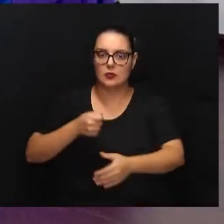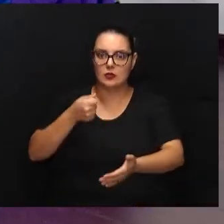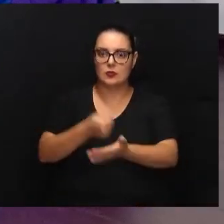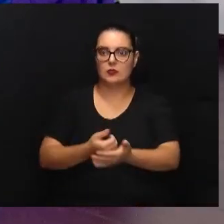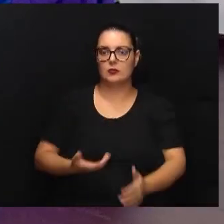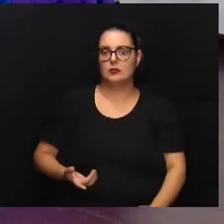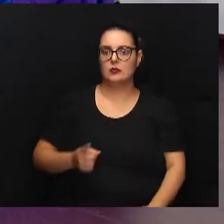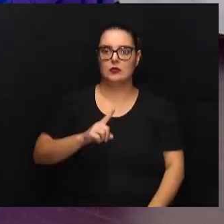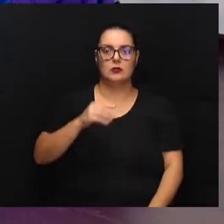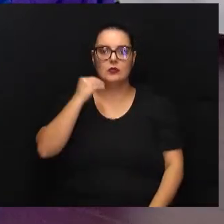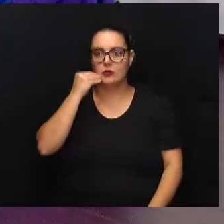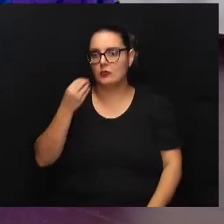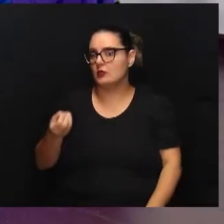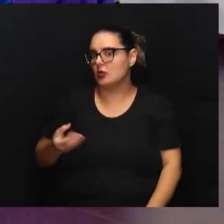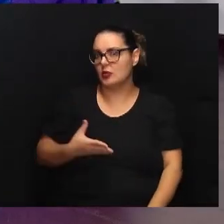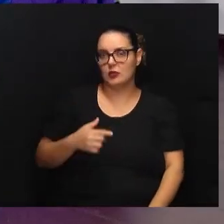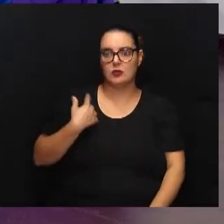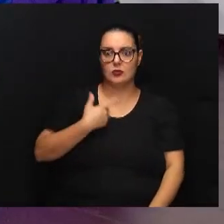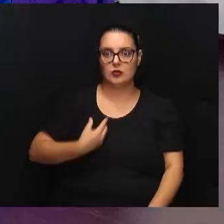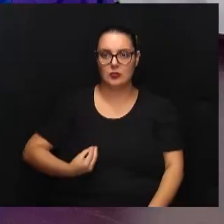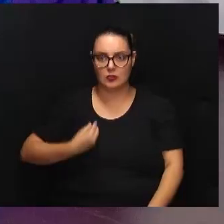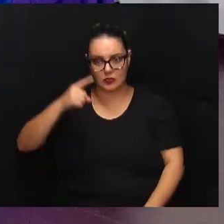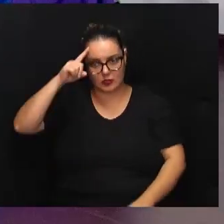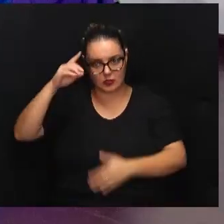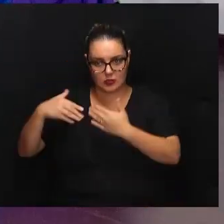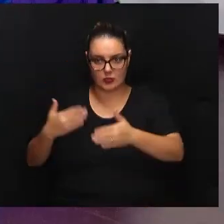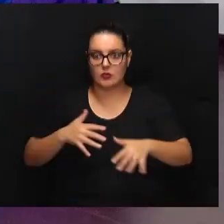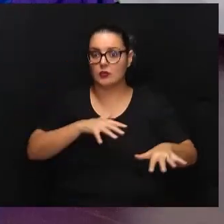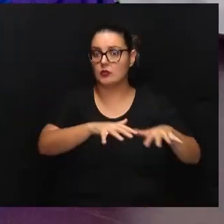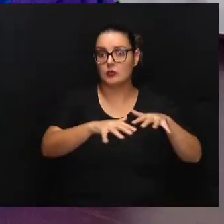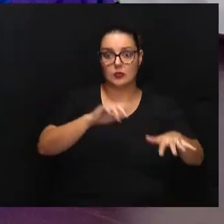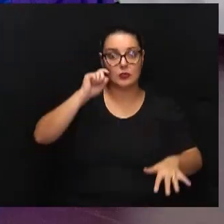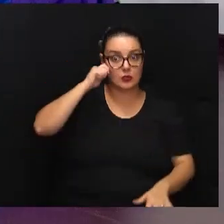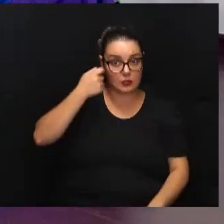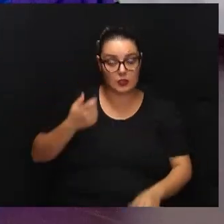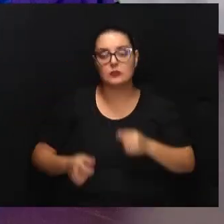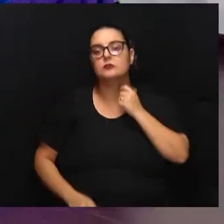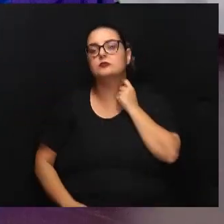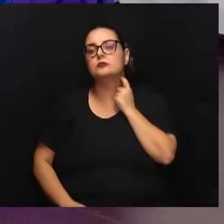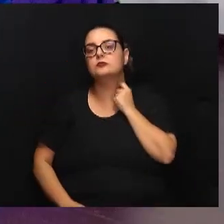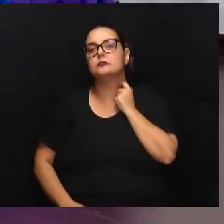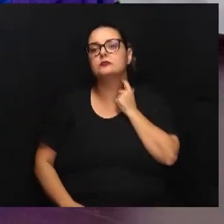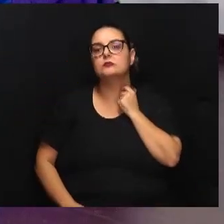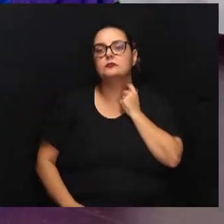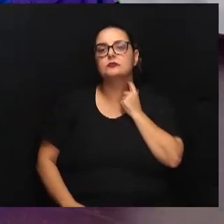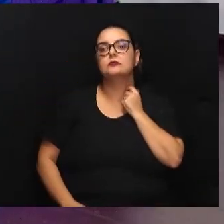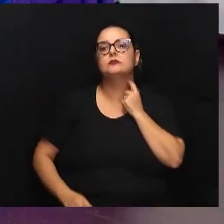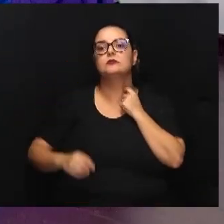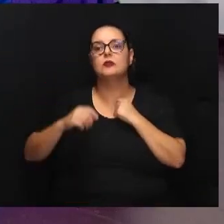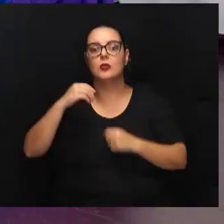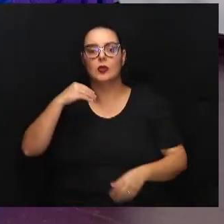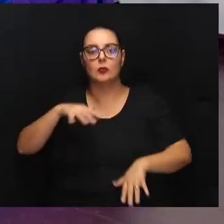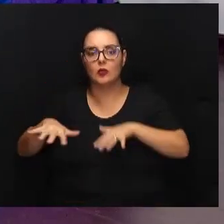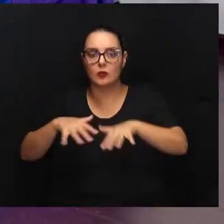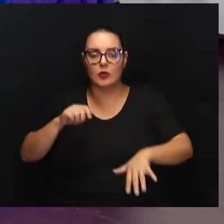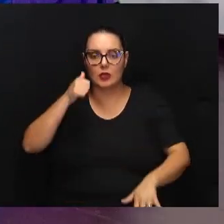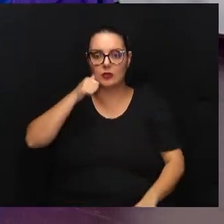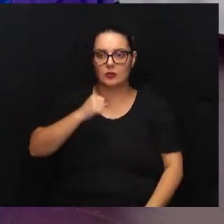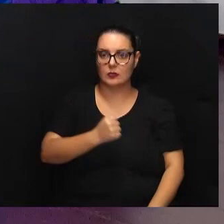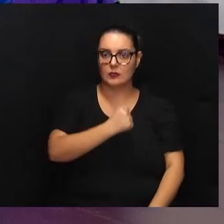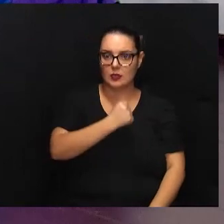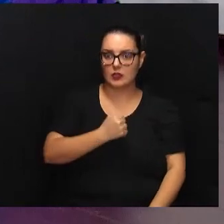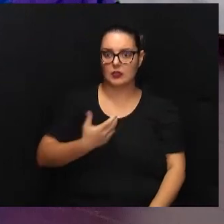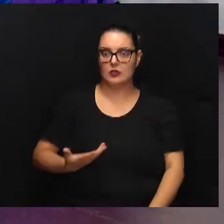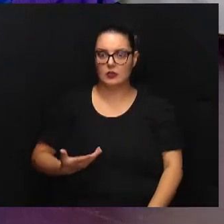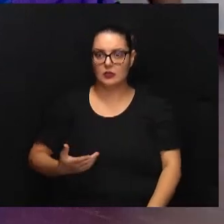com a experiência dos movimentos negros, com a experiência do movimento feminista, com as travestis, que fundaram a